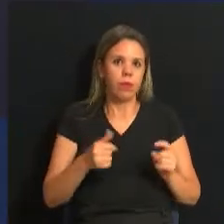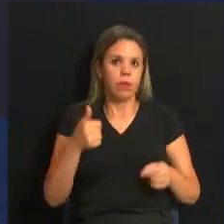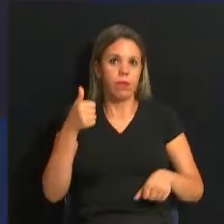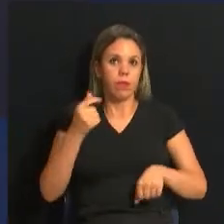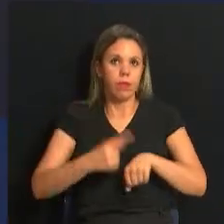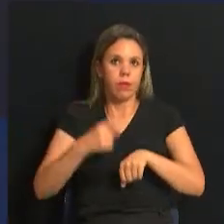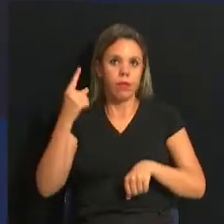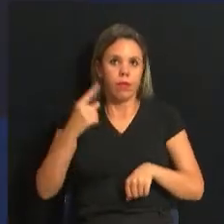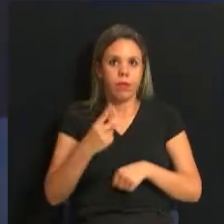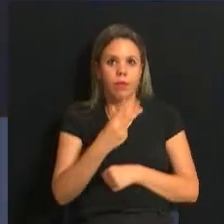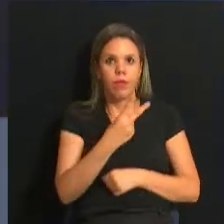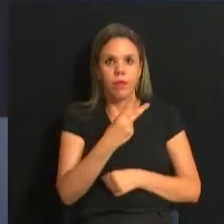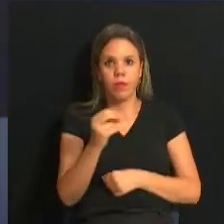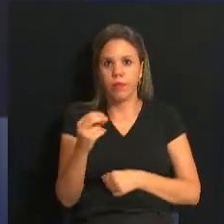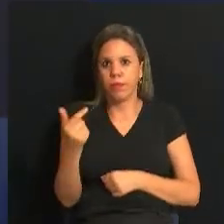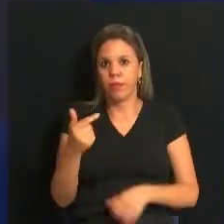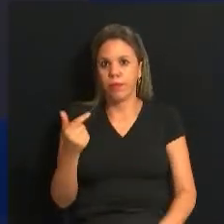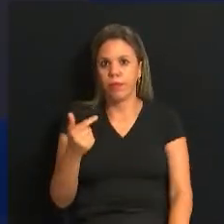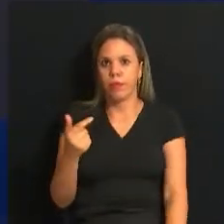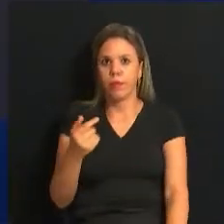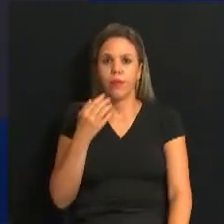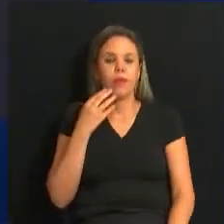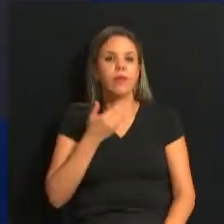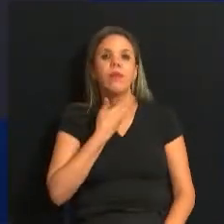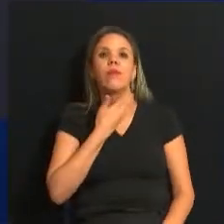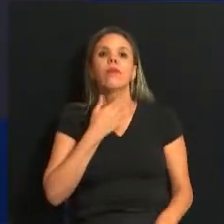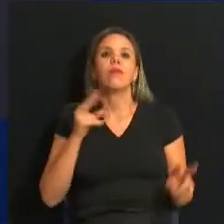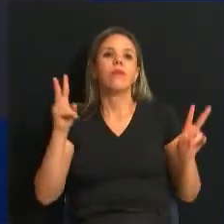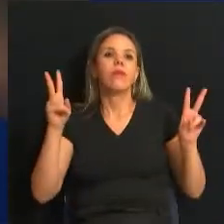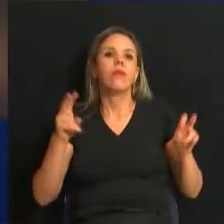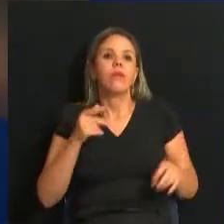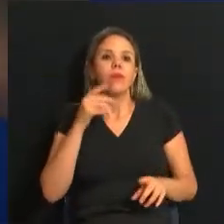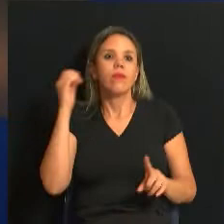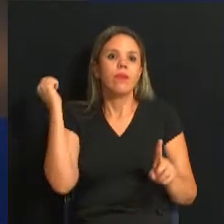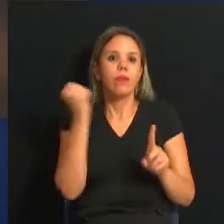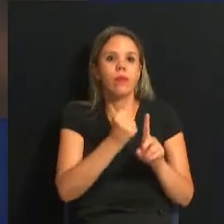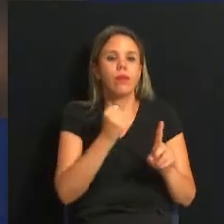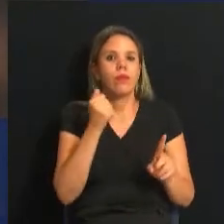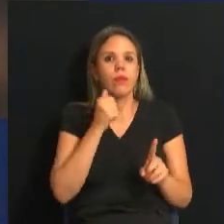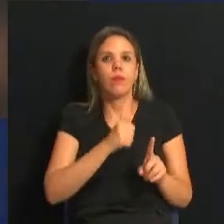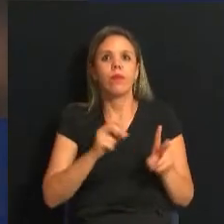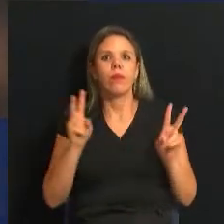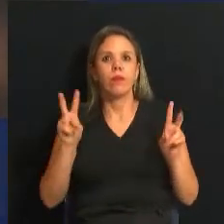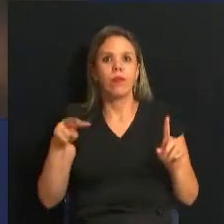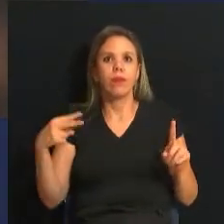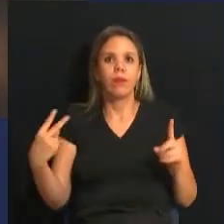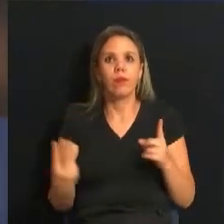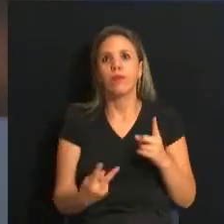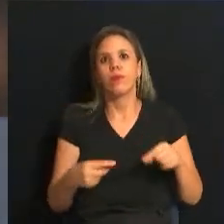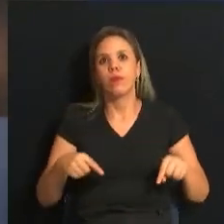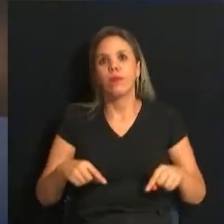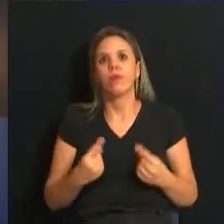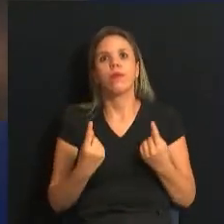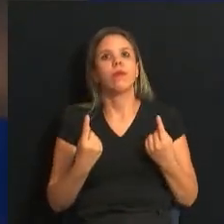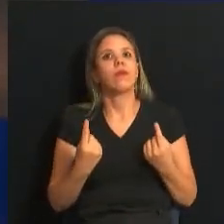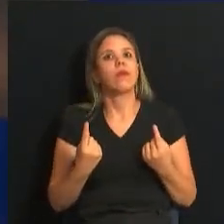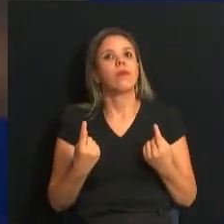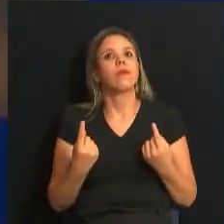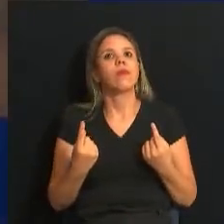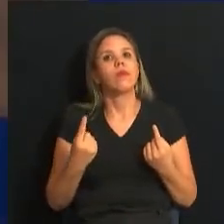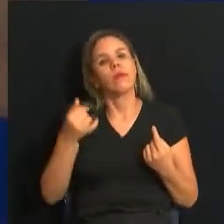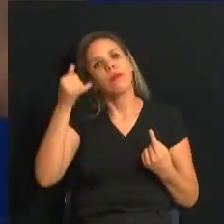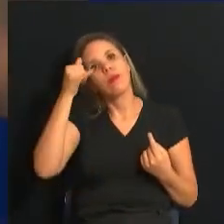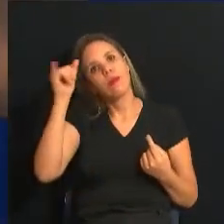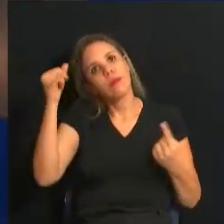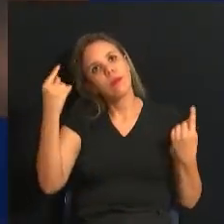em 2022 e debate o tema feminicídio, perspectivas, desafios e combate à violência